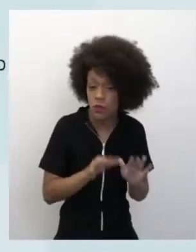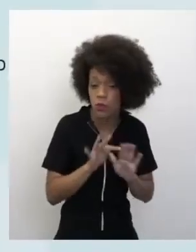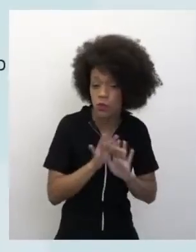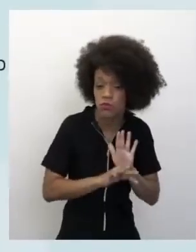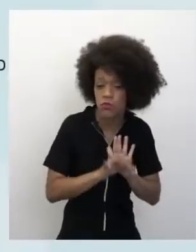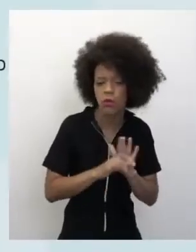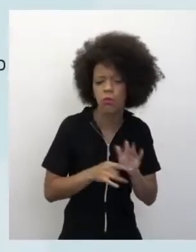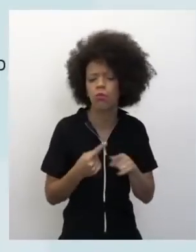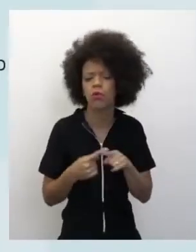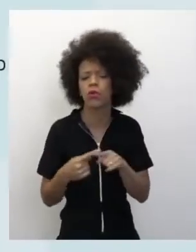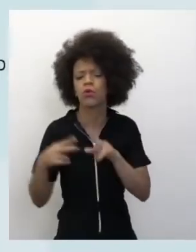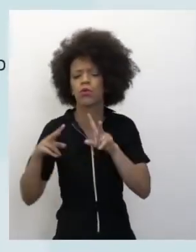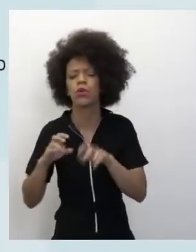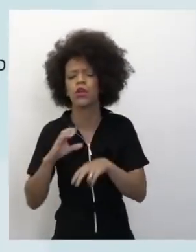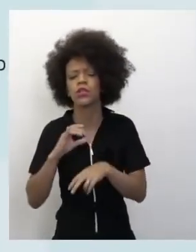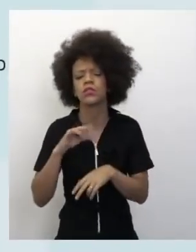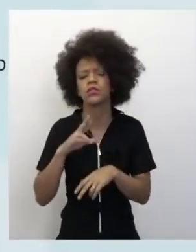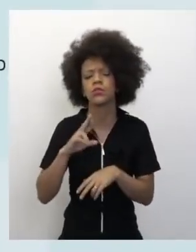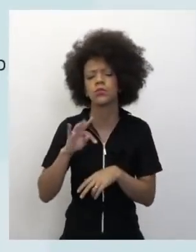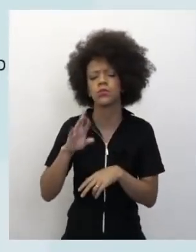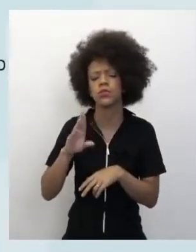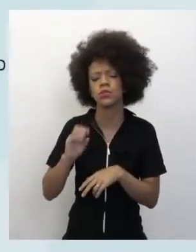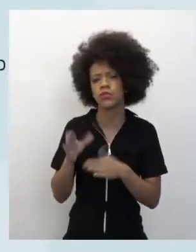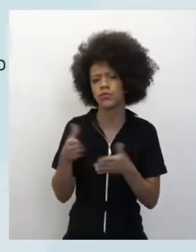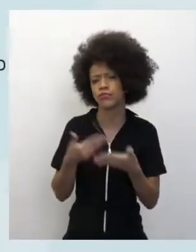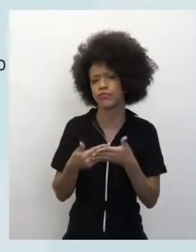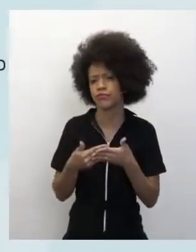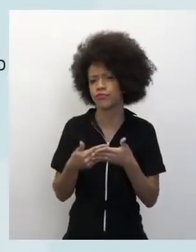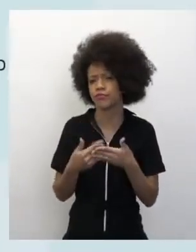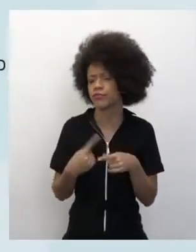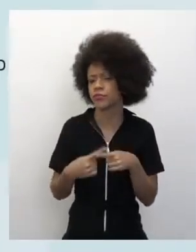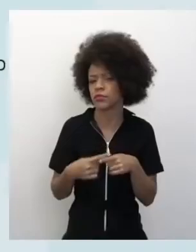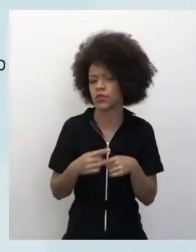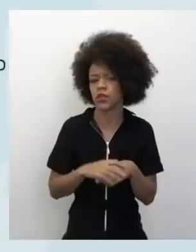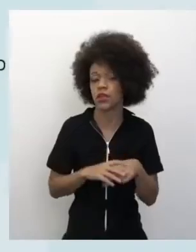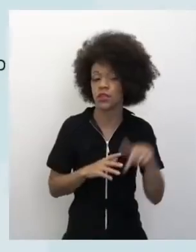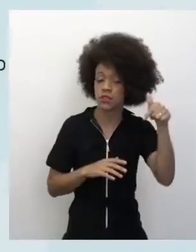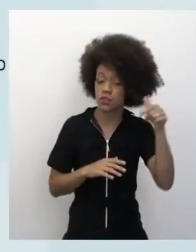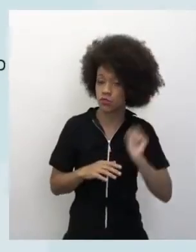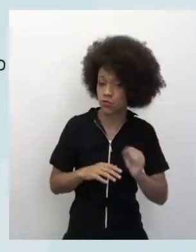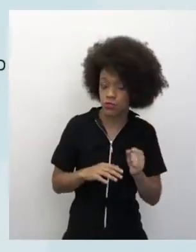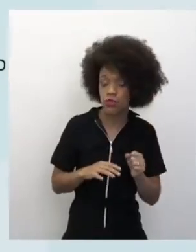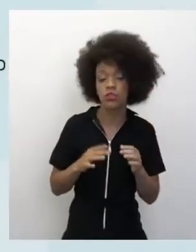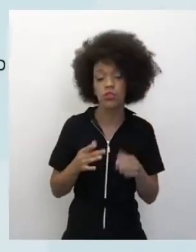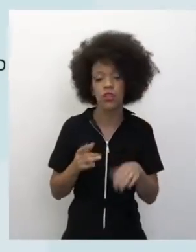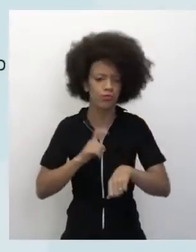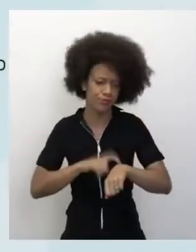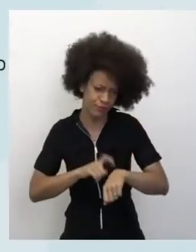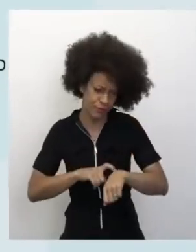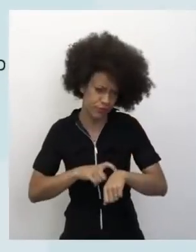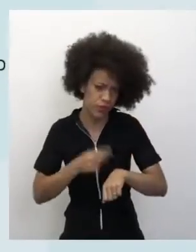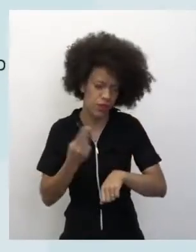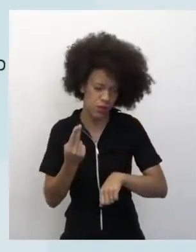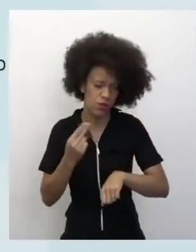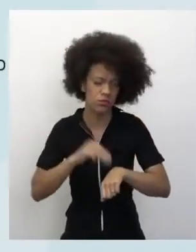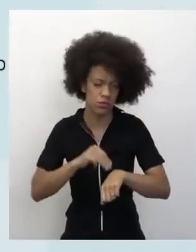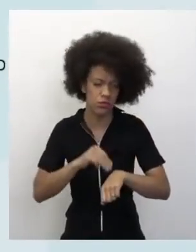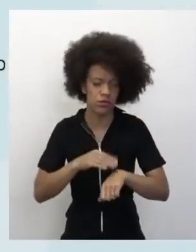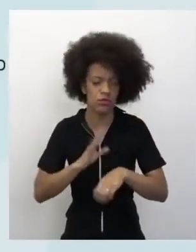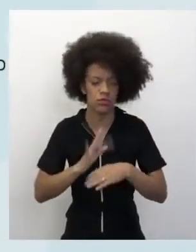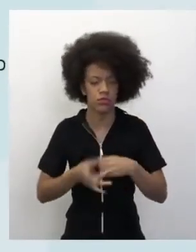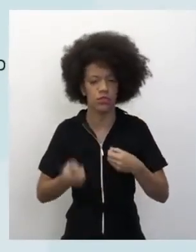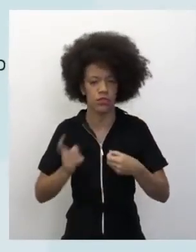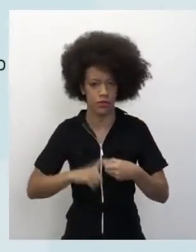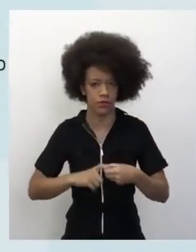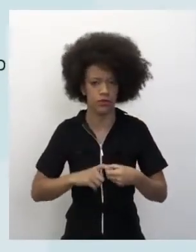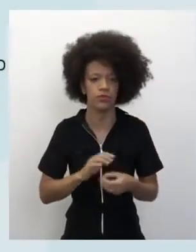texto. Por que o título Circuito Fechado? Coloquem só 7 e 8. Eu vou deixar 2 minutinhos para essas